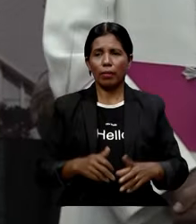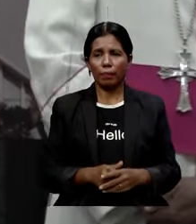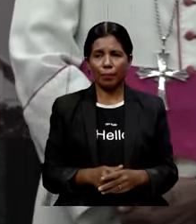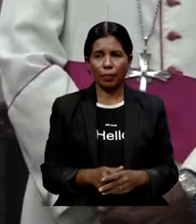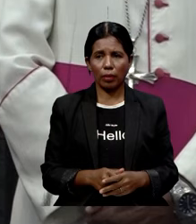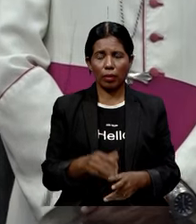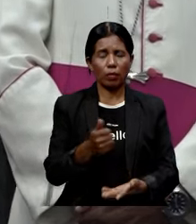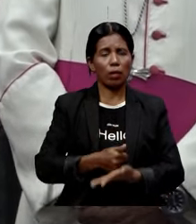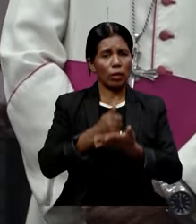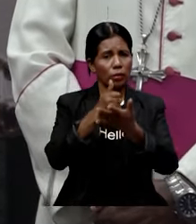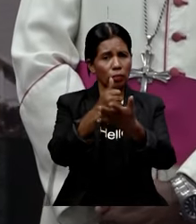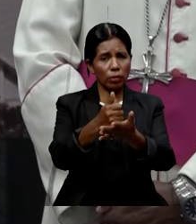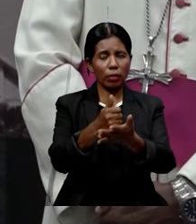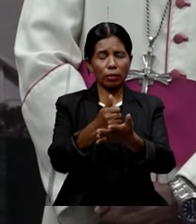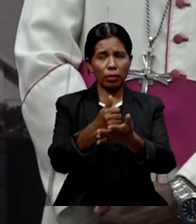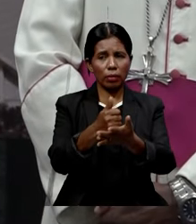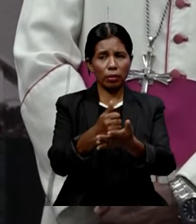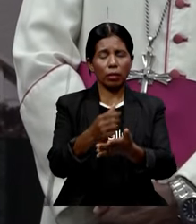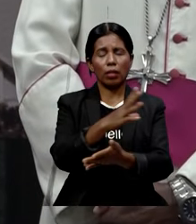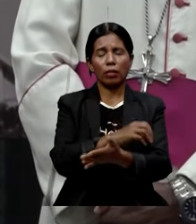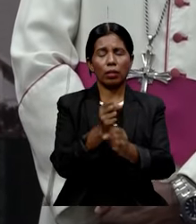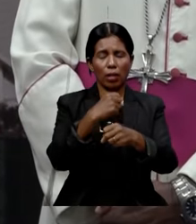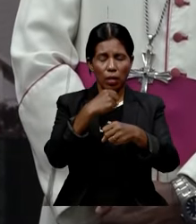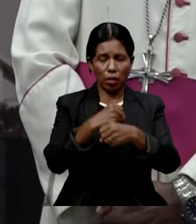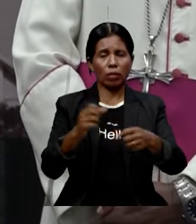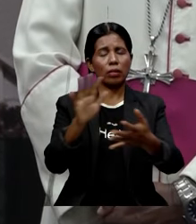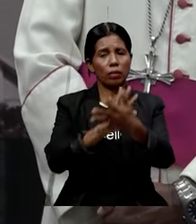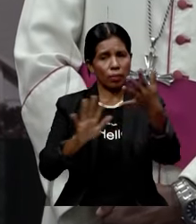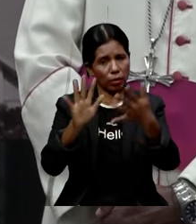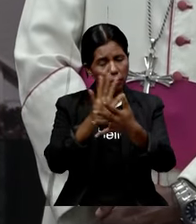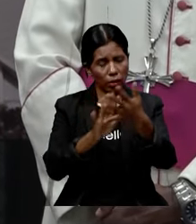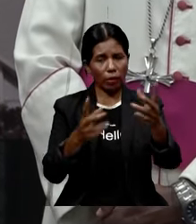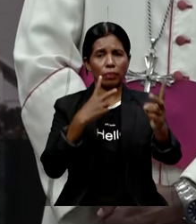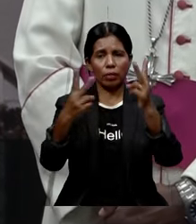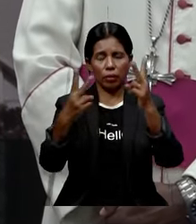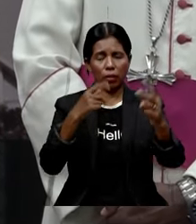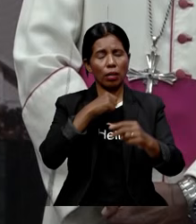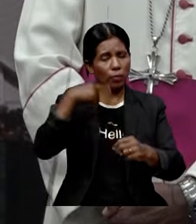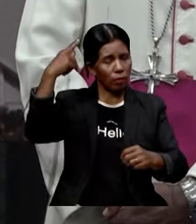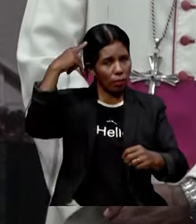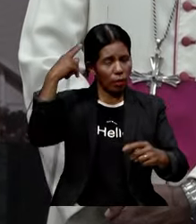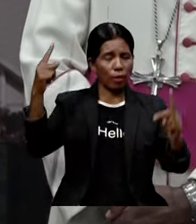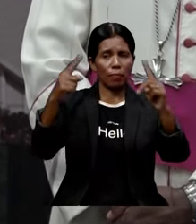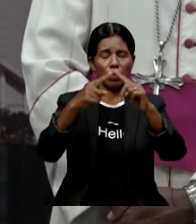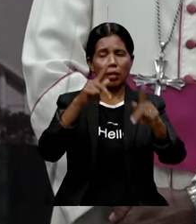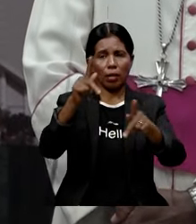facilitou e permitiu a realização desta visita do Santo Padre ao